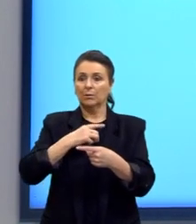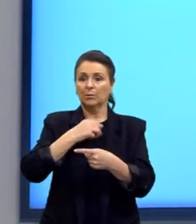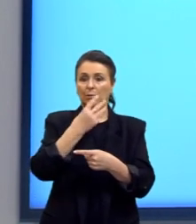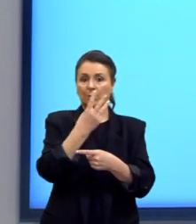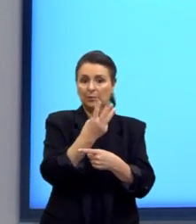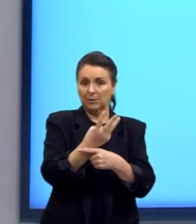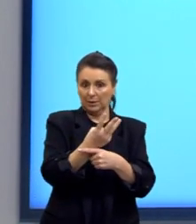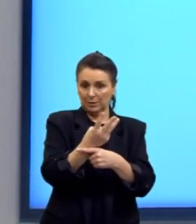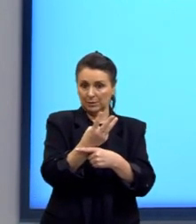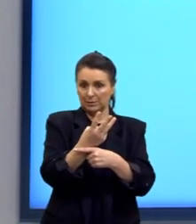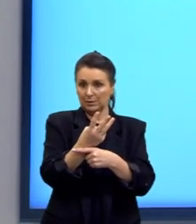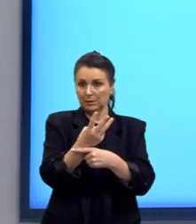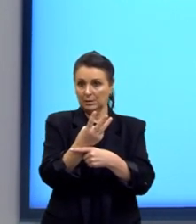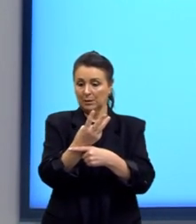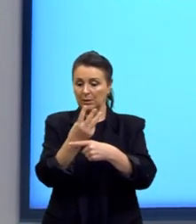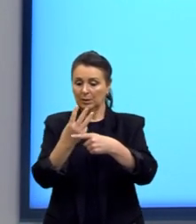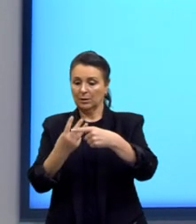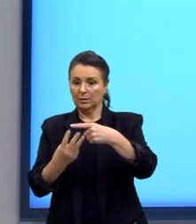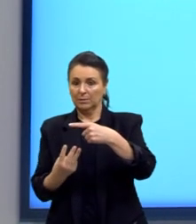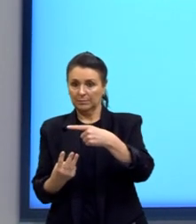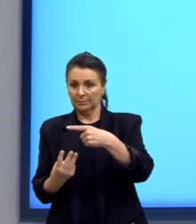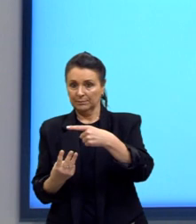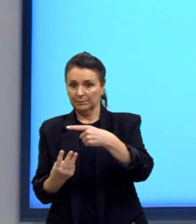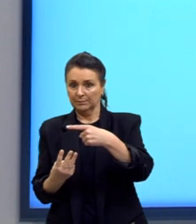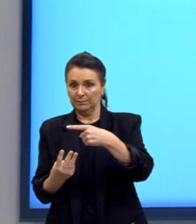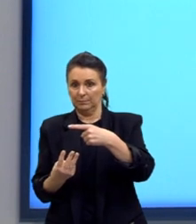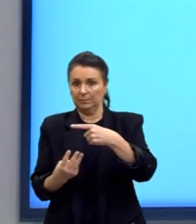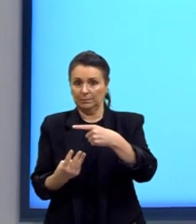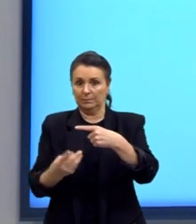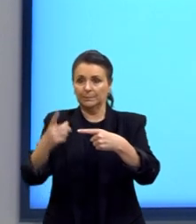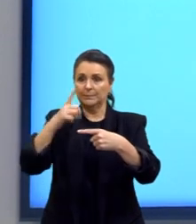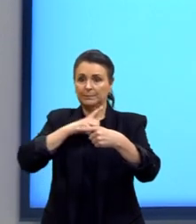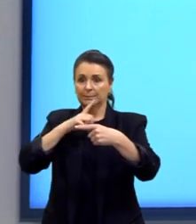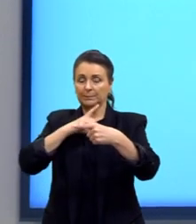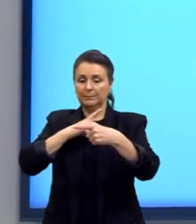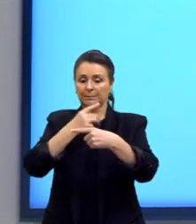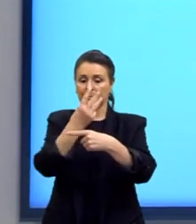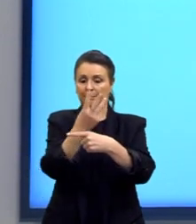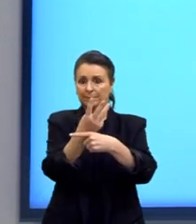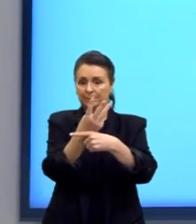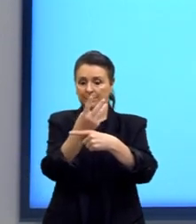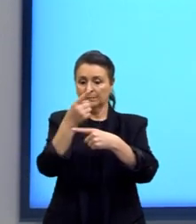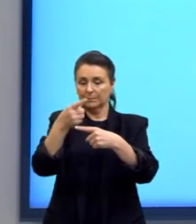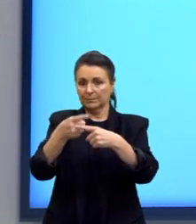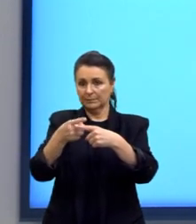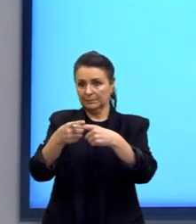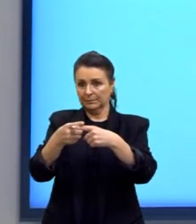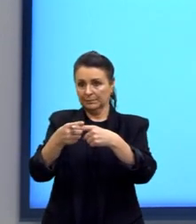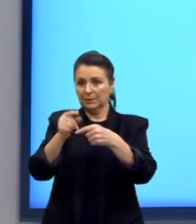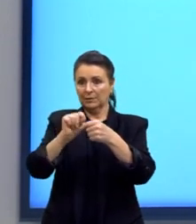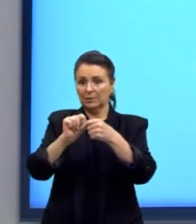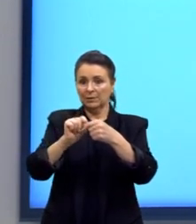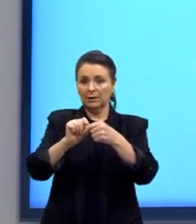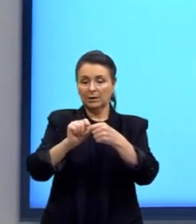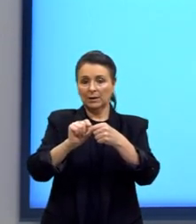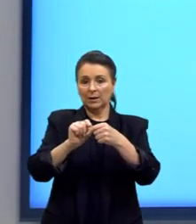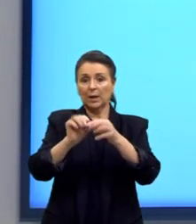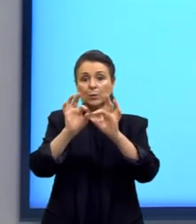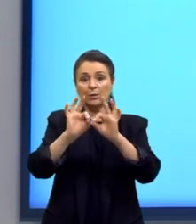3 no numerador e o 3 no denominador e como nós temos ali no numerador somente multiplicação a gente pode